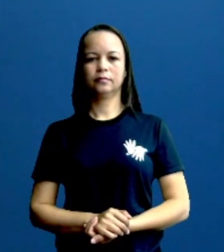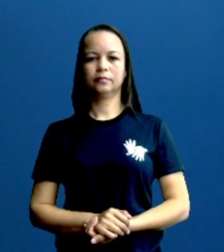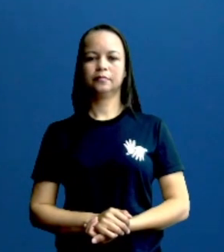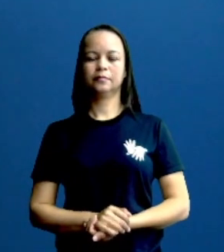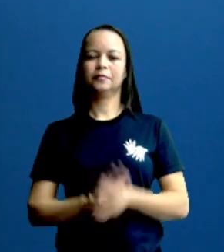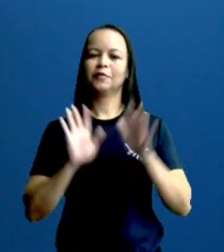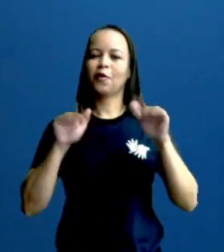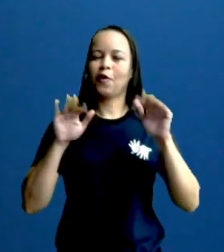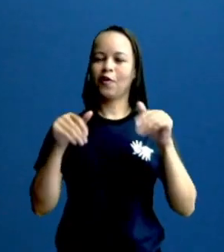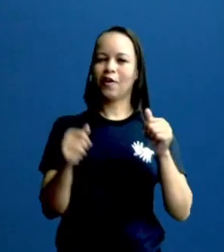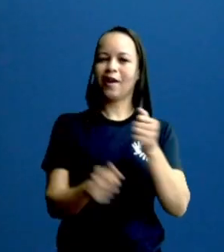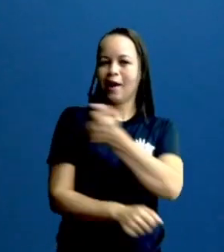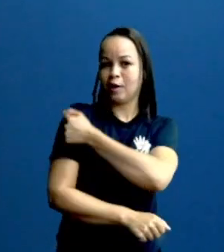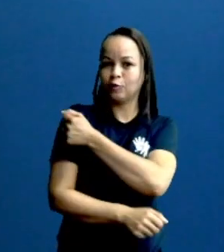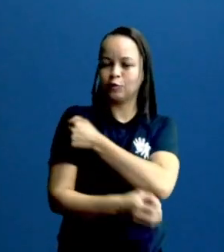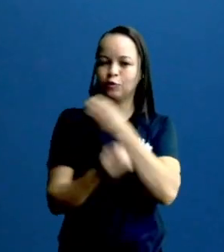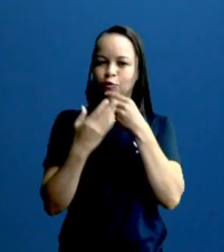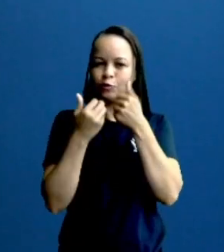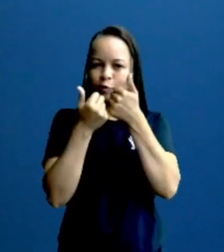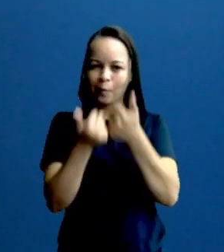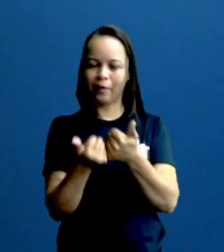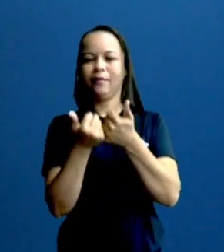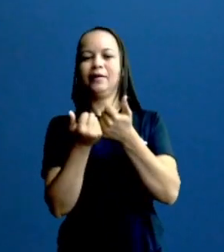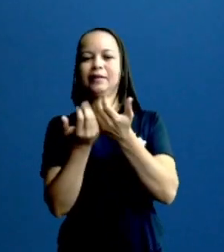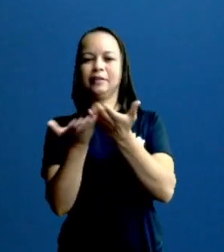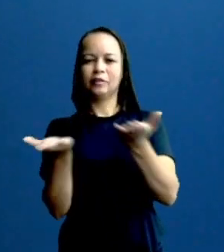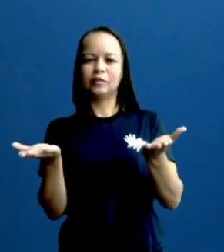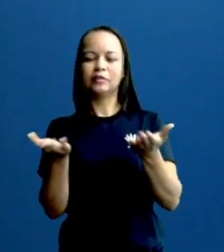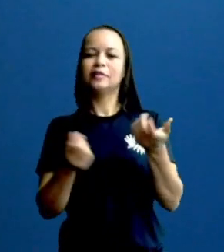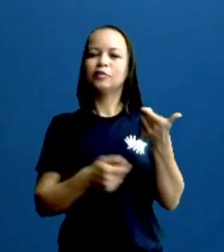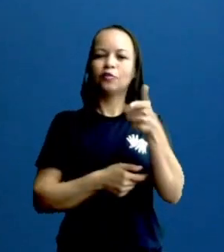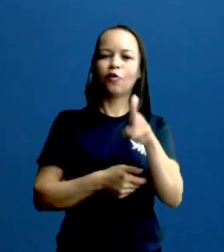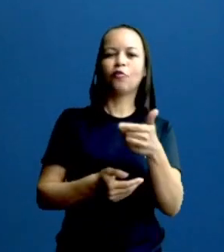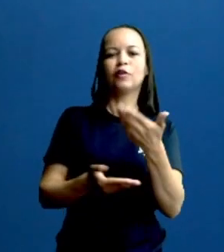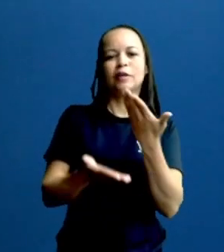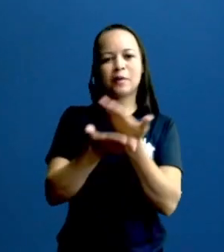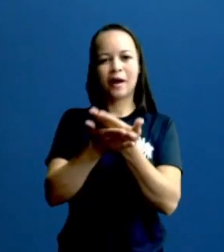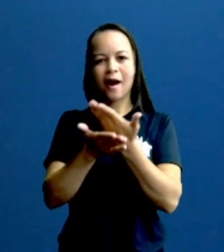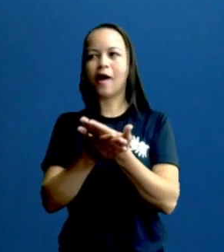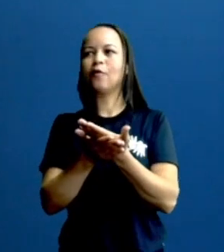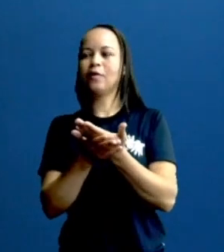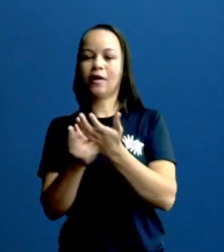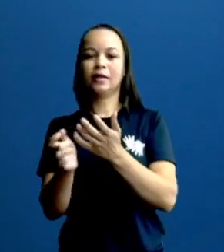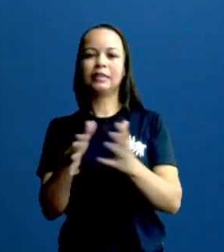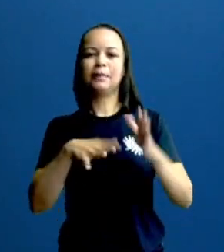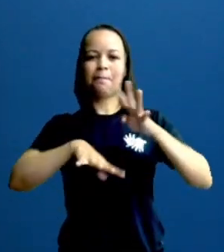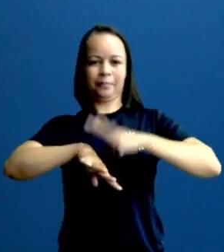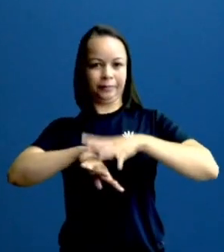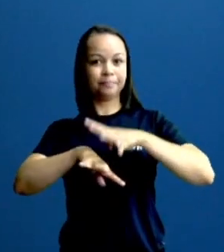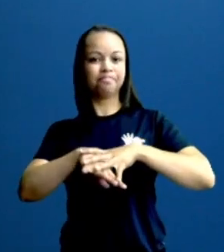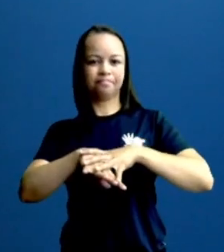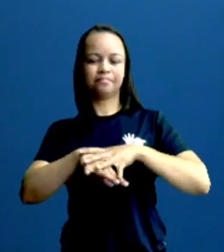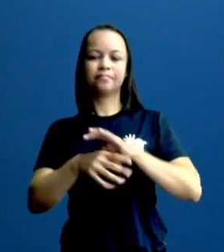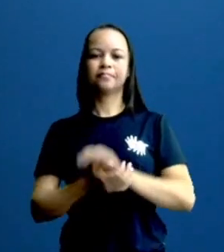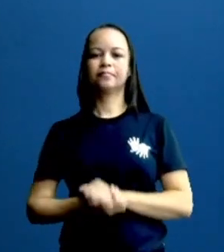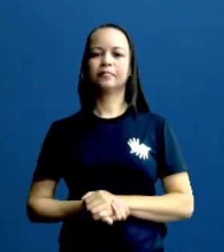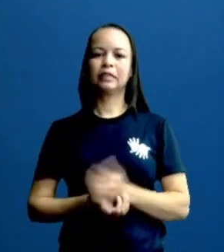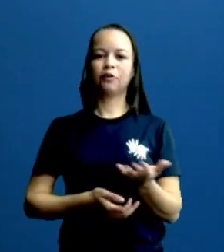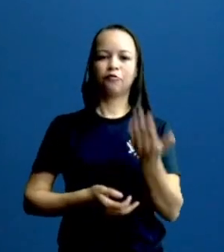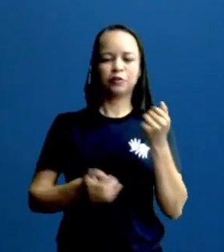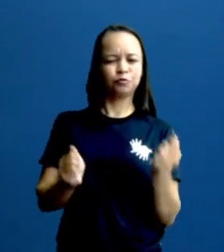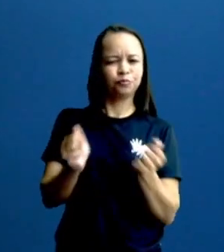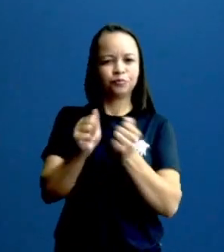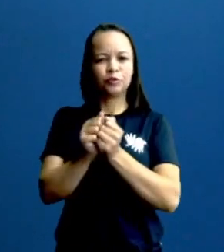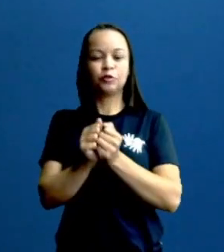aí, turma do terceiro ano, que bom mais uma vez aqui com vocês para mais uma aula de matemática. Então vem